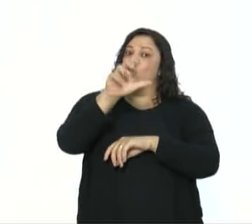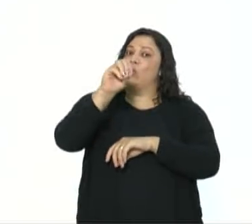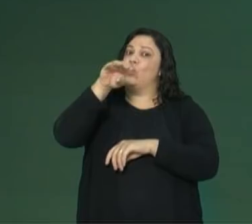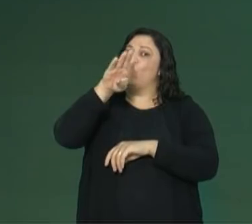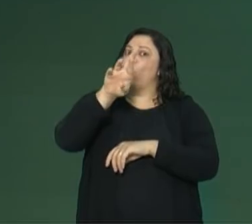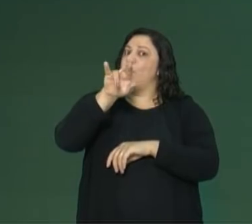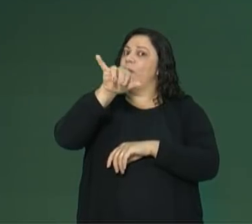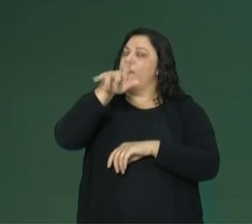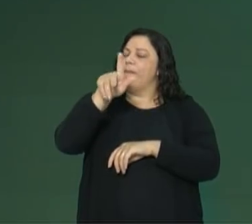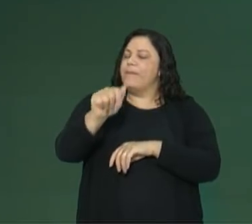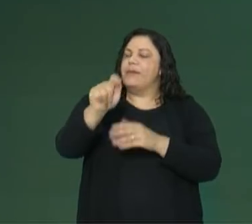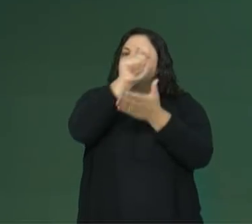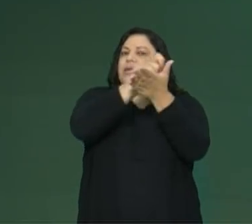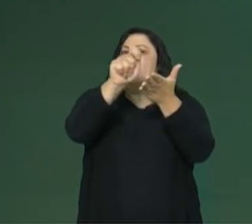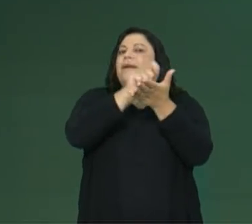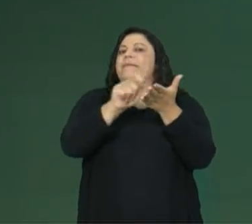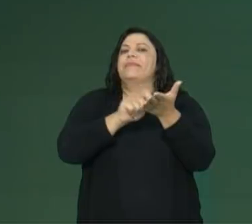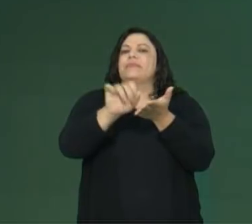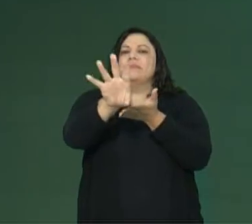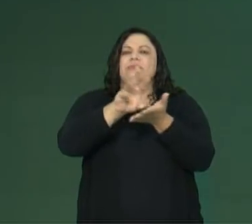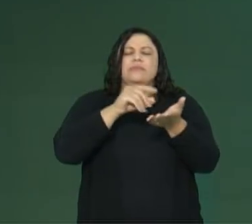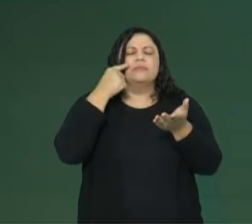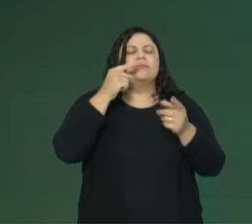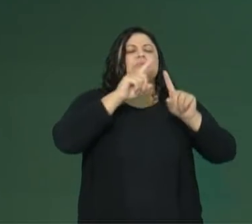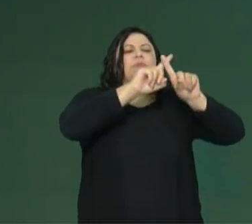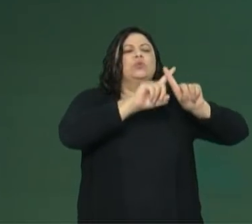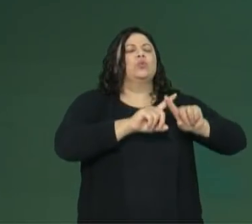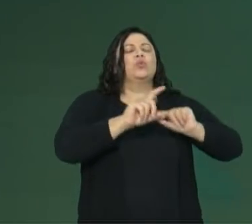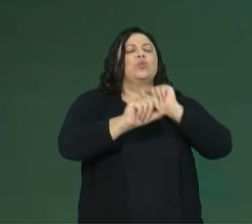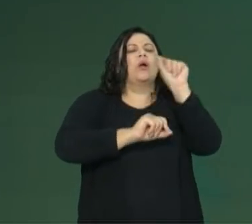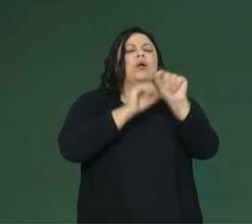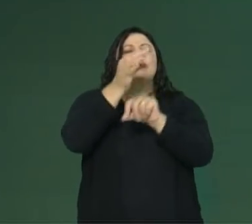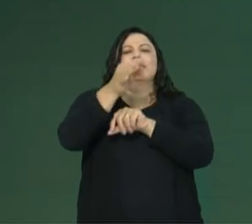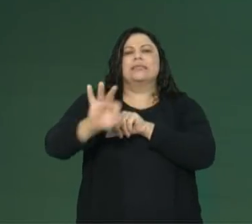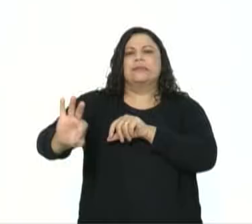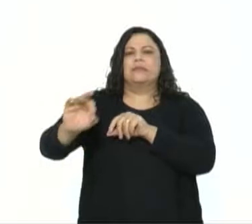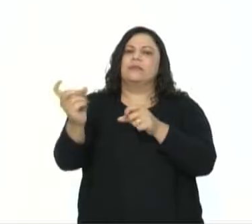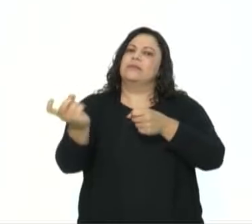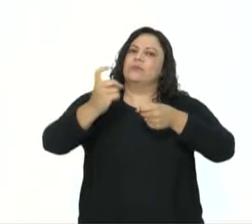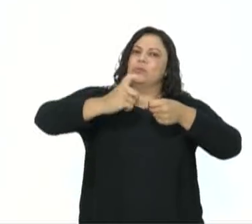todas, anote, assinale e eu já retorno com a correção.